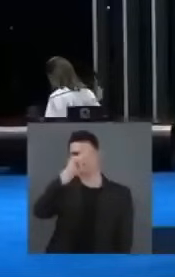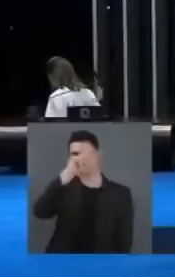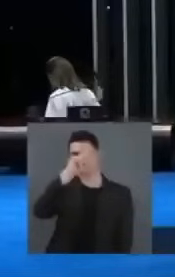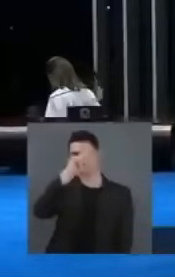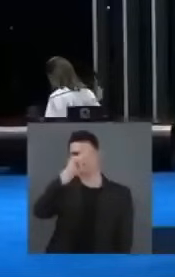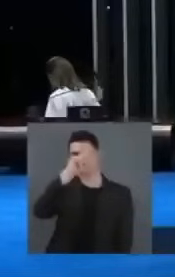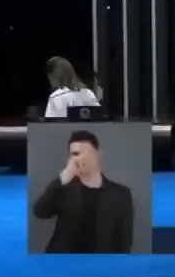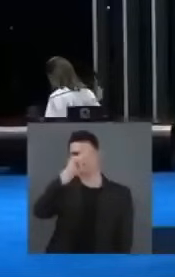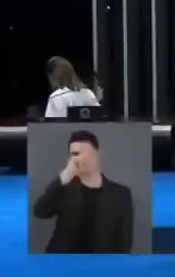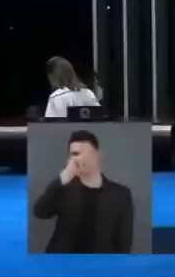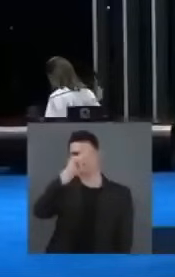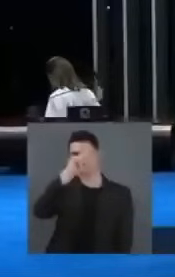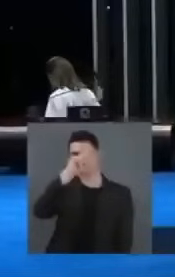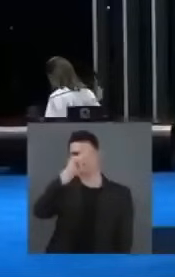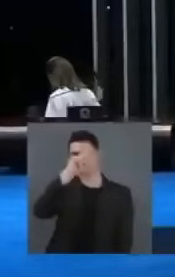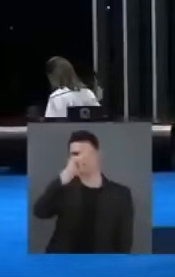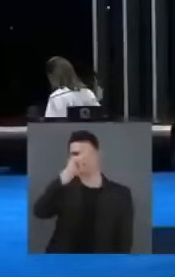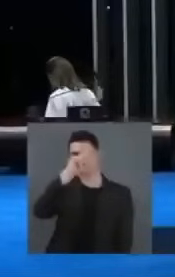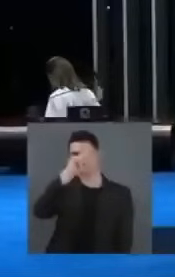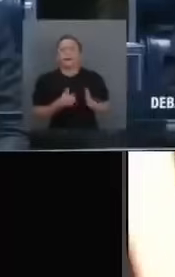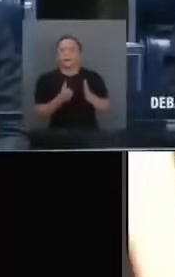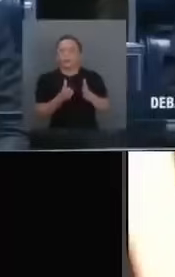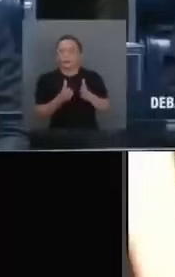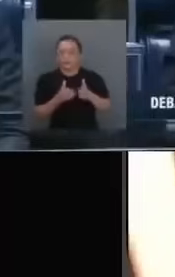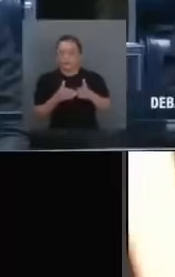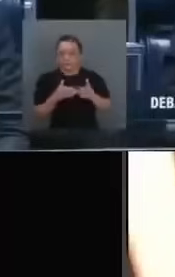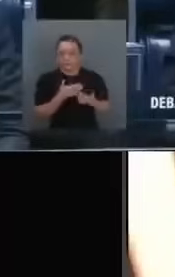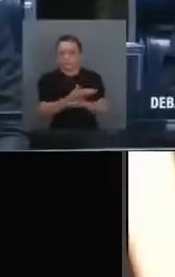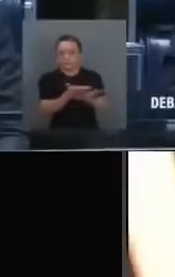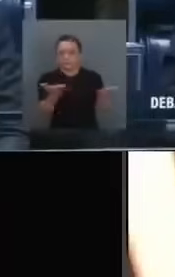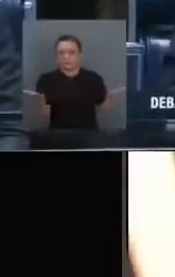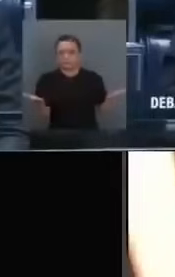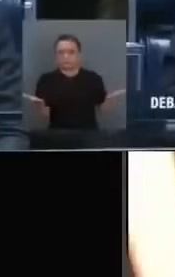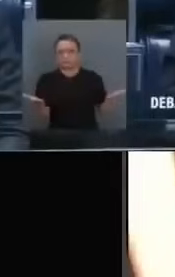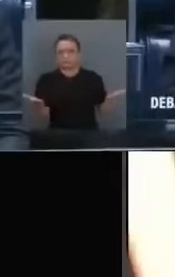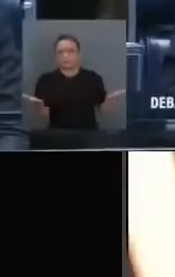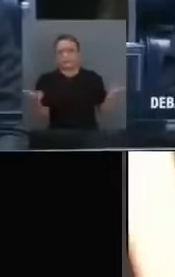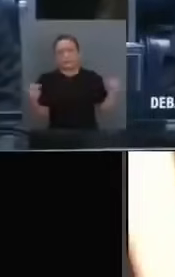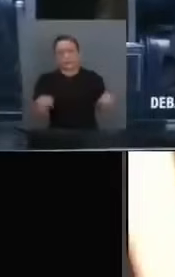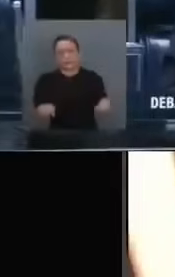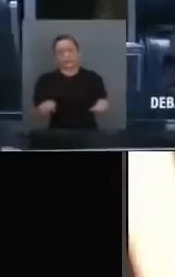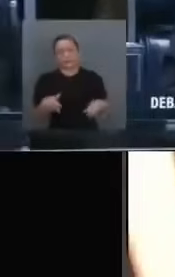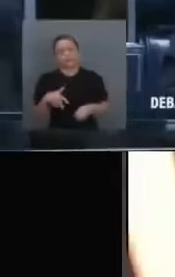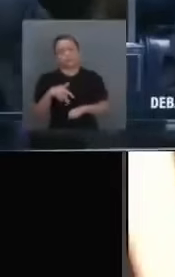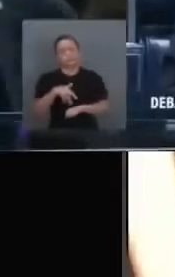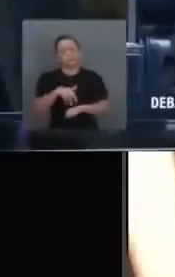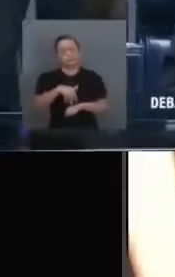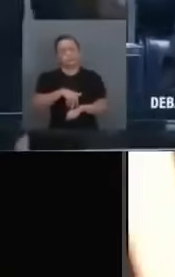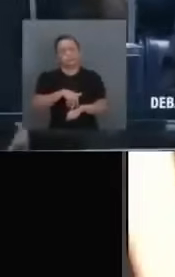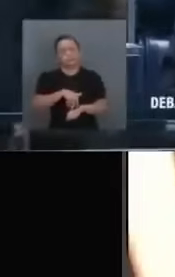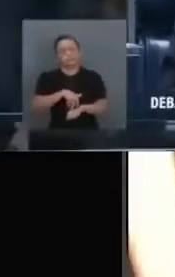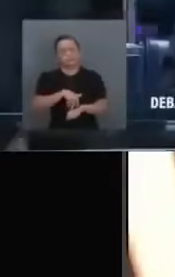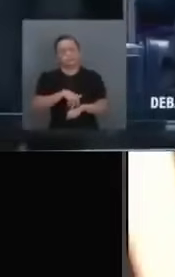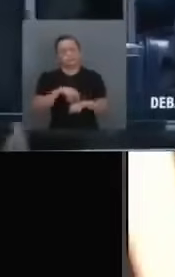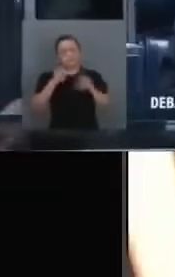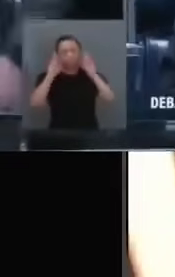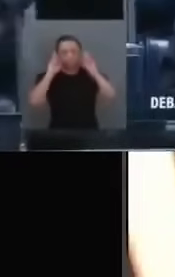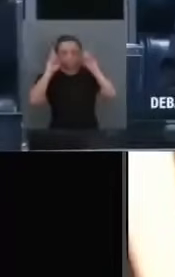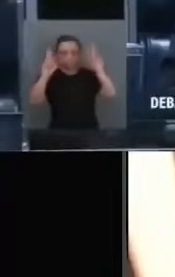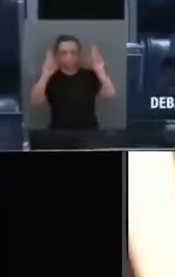lá, rapidamente. Que a gente possa, em posição de respeito aqui, foi uma